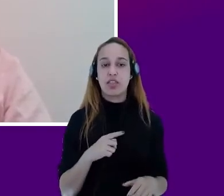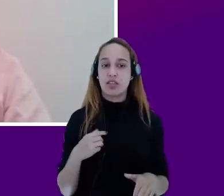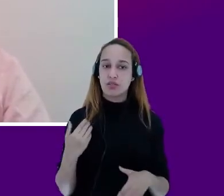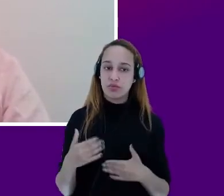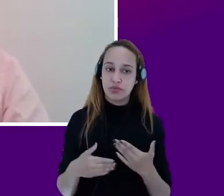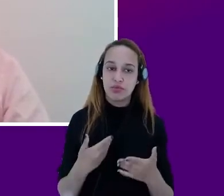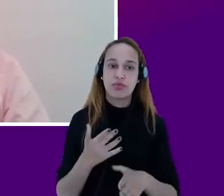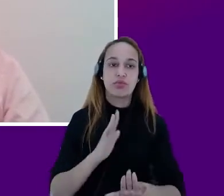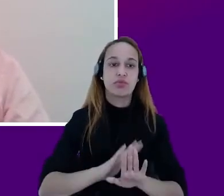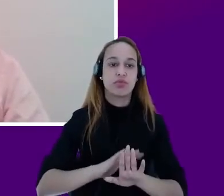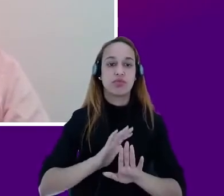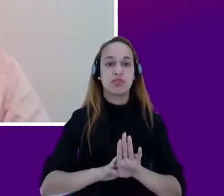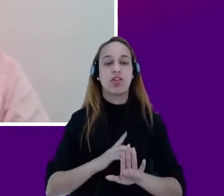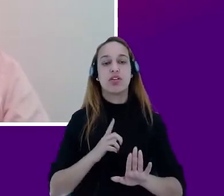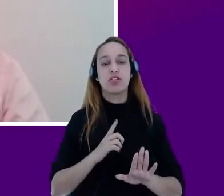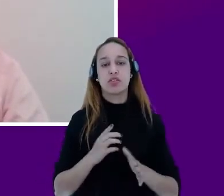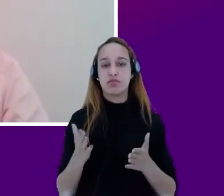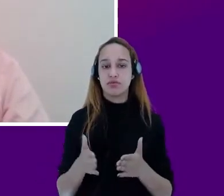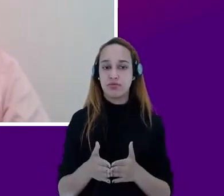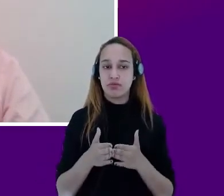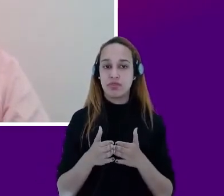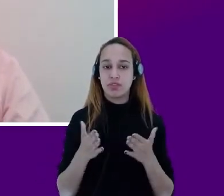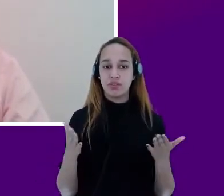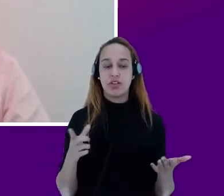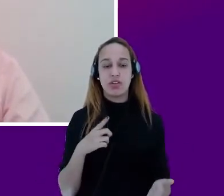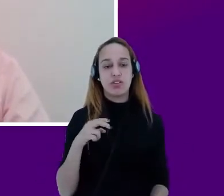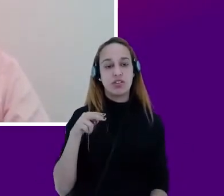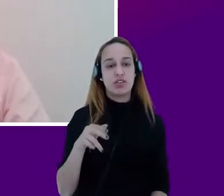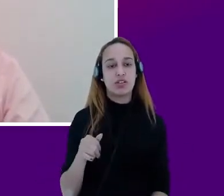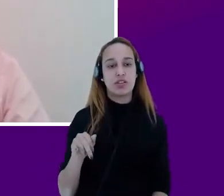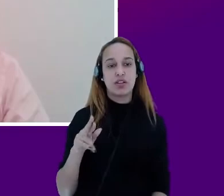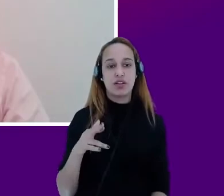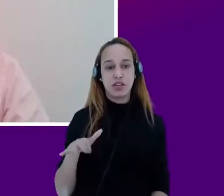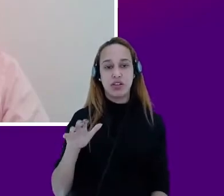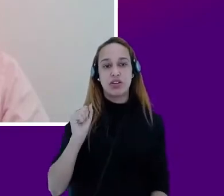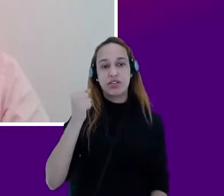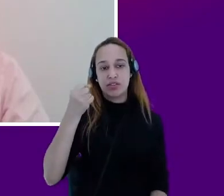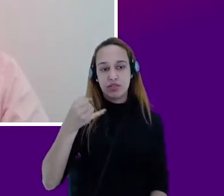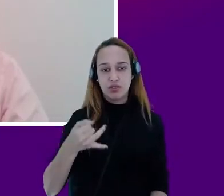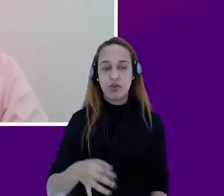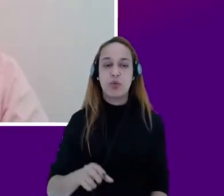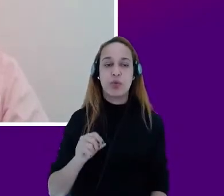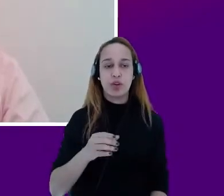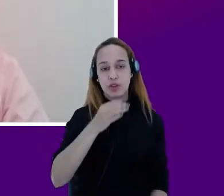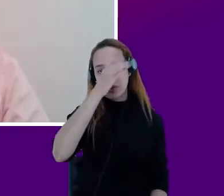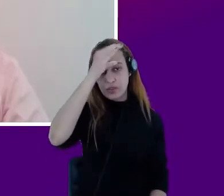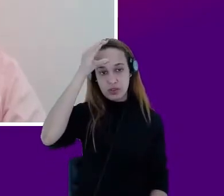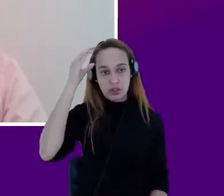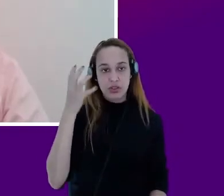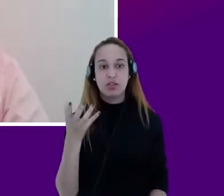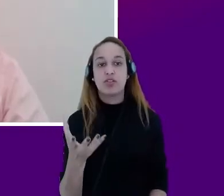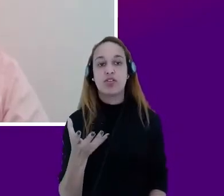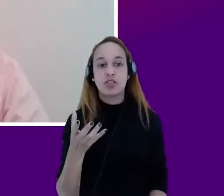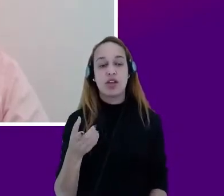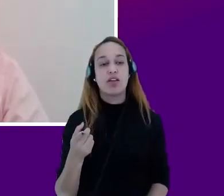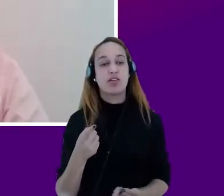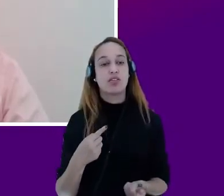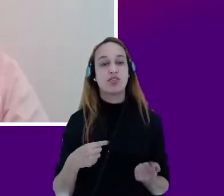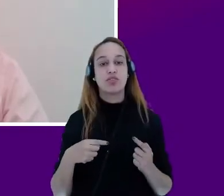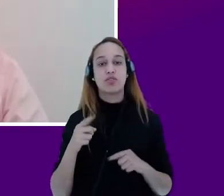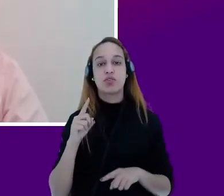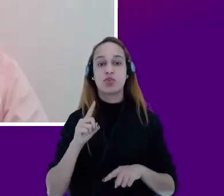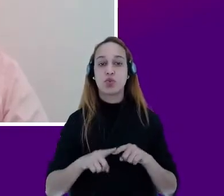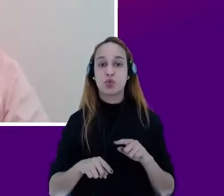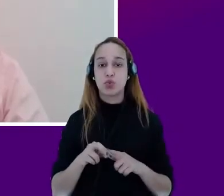na agilidade, como acho que a Nayara trouxe bem, do que esse cliente está esperando. Então, também na transformação dos produtos, como é